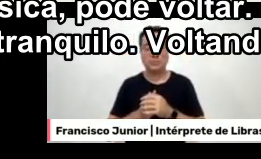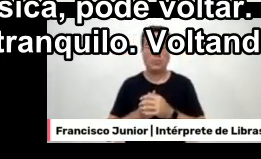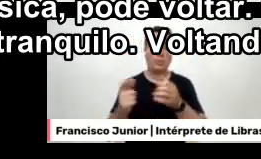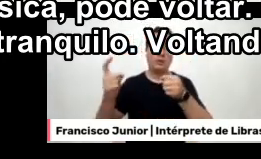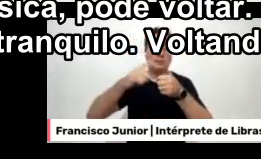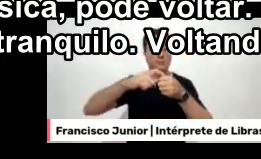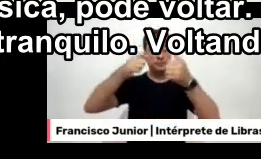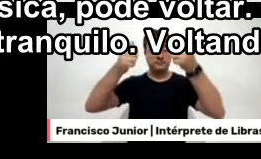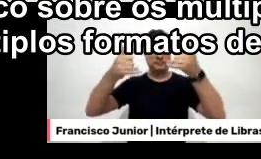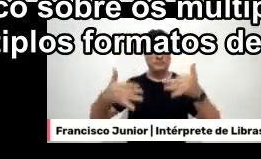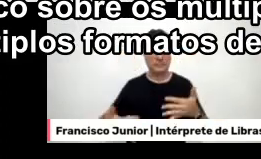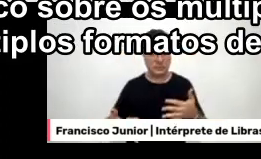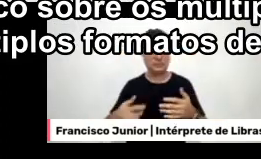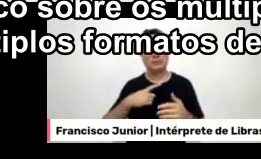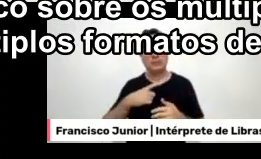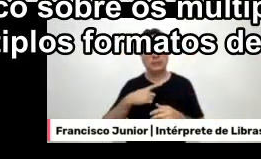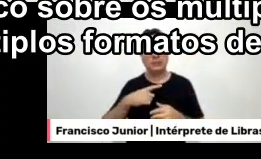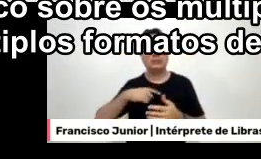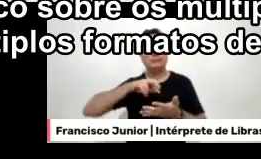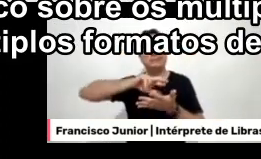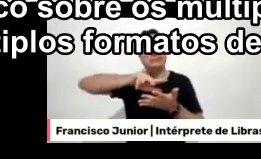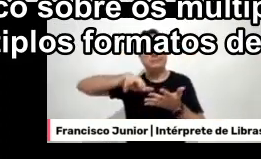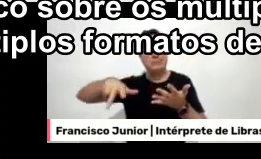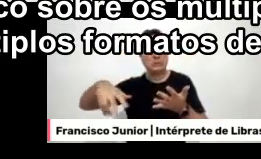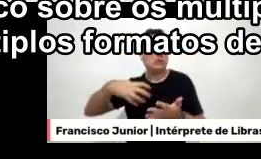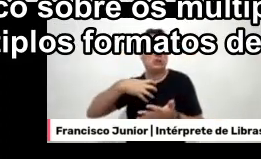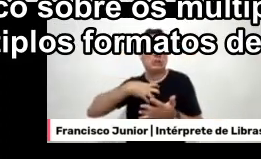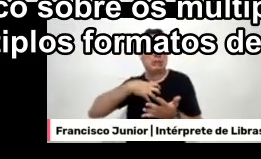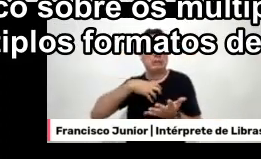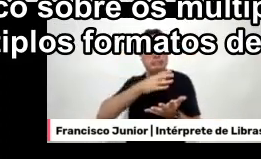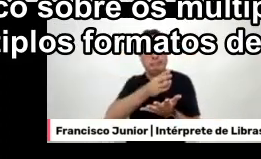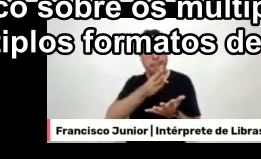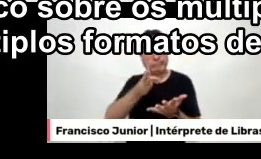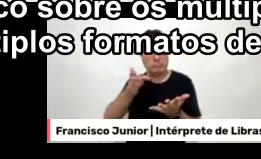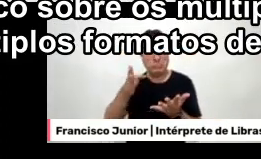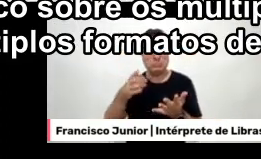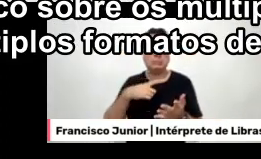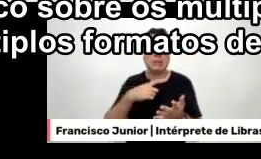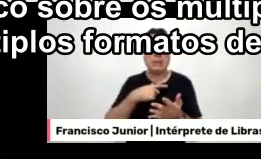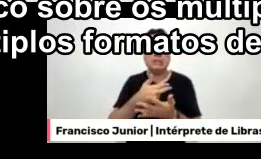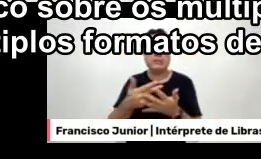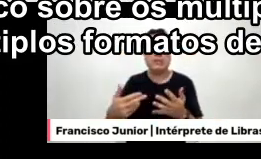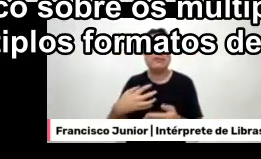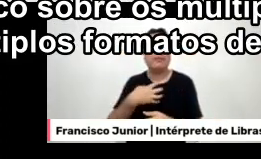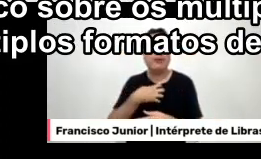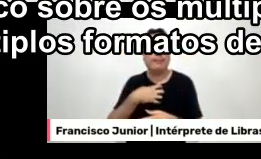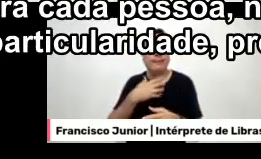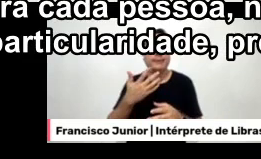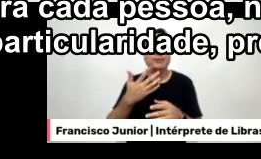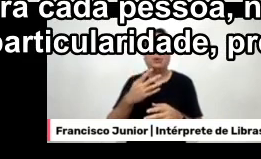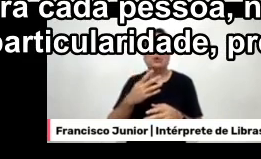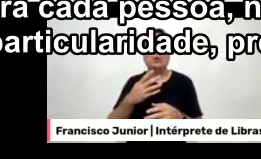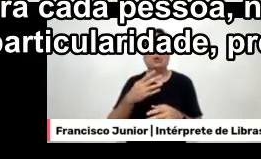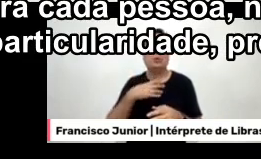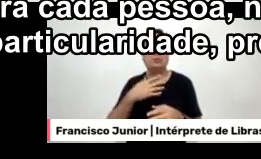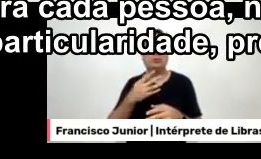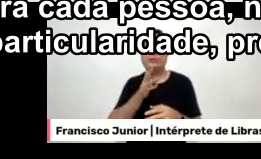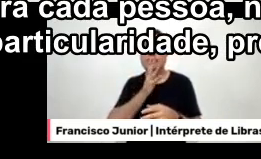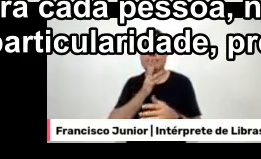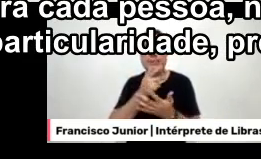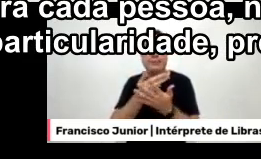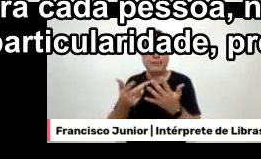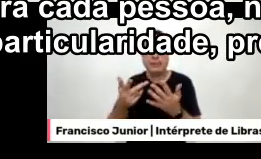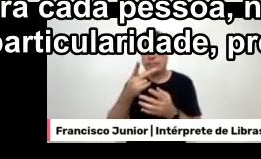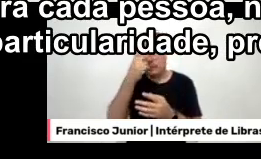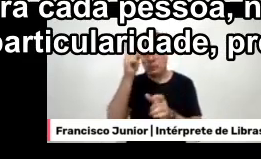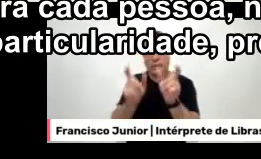aqui, então, falando um pouco sobre os múltiplos meios, tá? Fornecer múltiplos formatos de passar o conhecimento para cada pessoa, né?